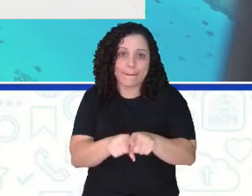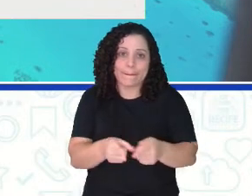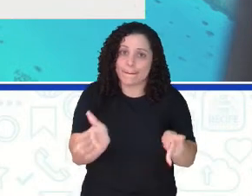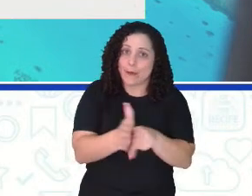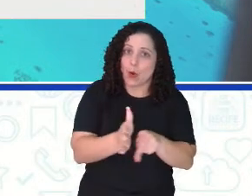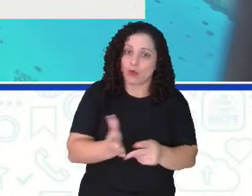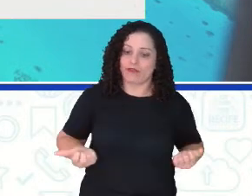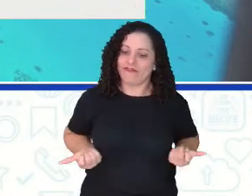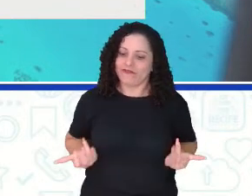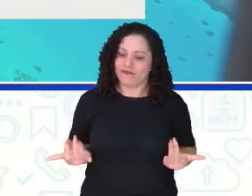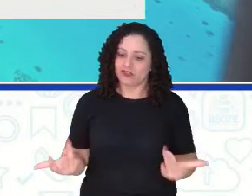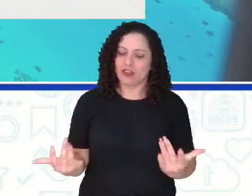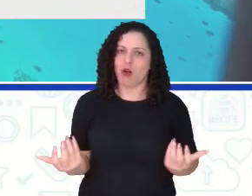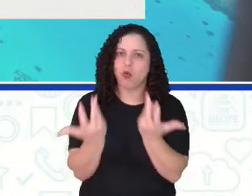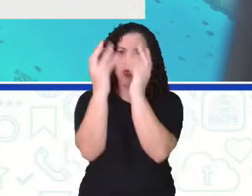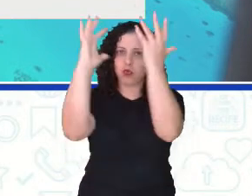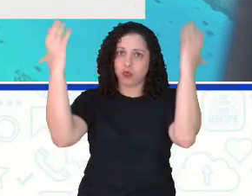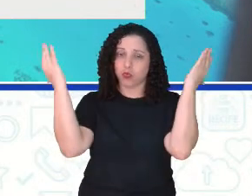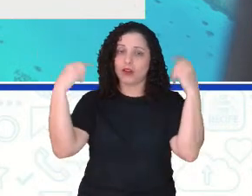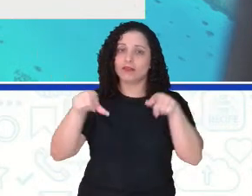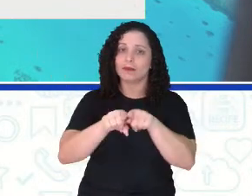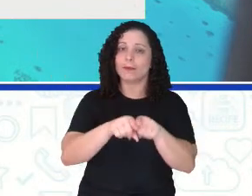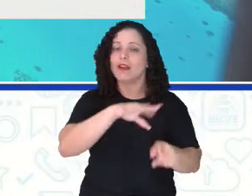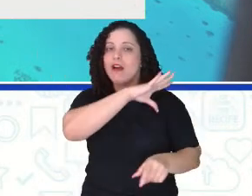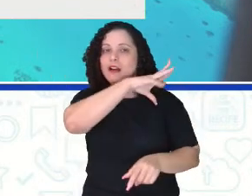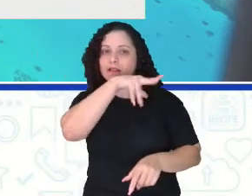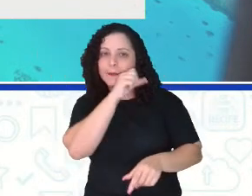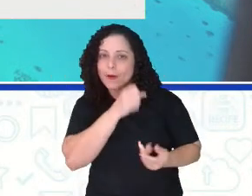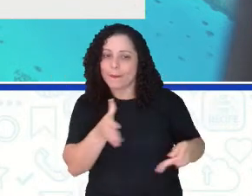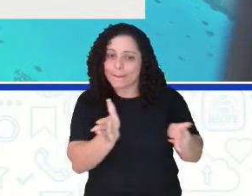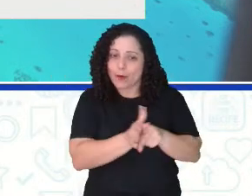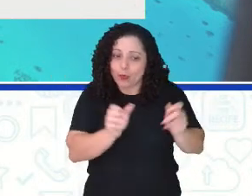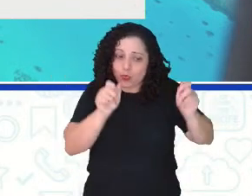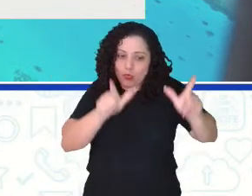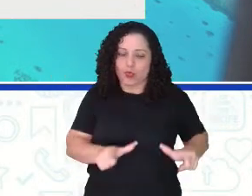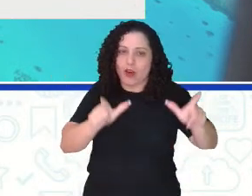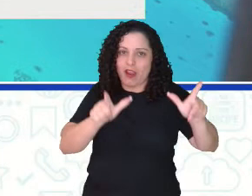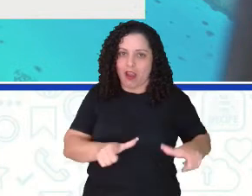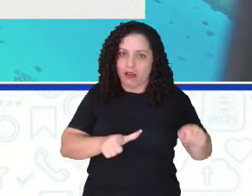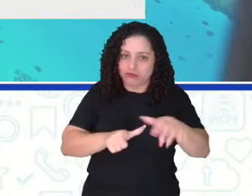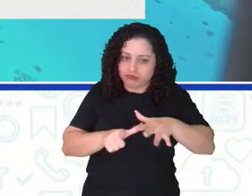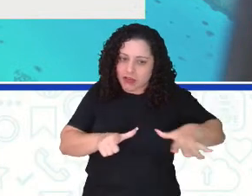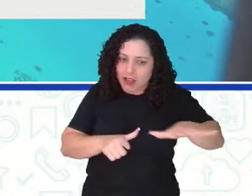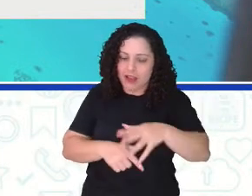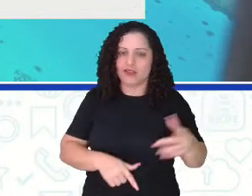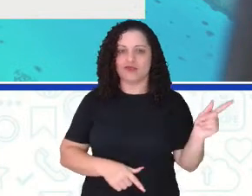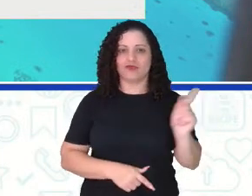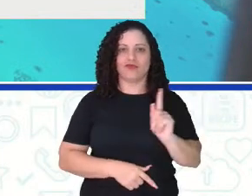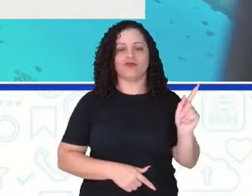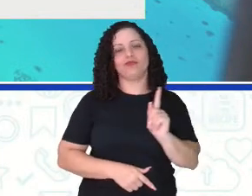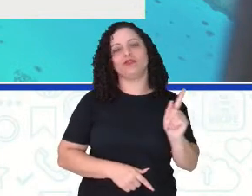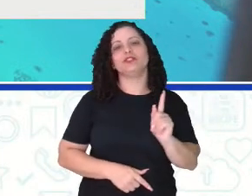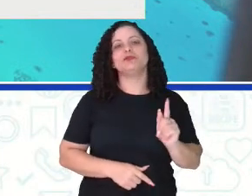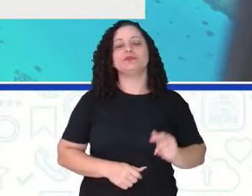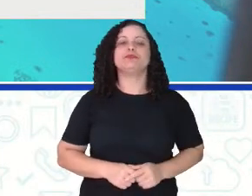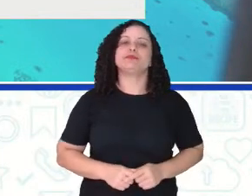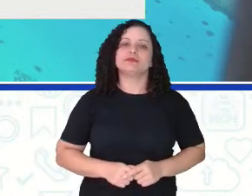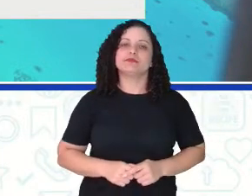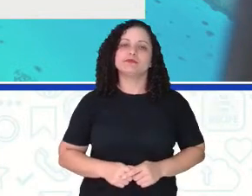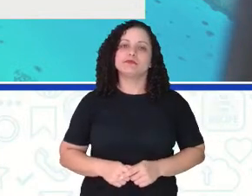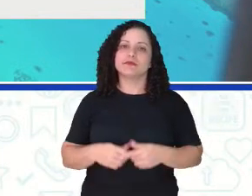ou vegetal que ocorre somente em uma determinada área ou região geográfica. Então,